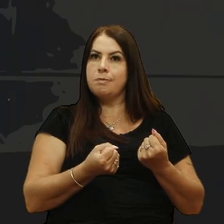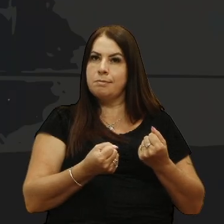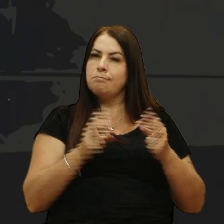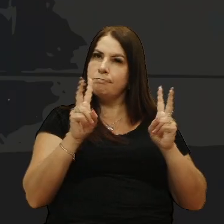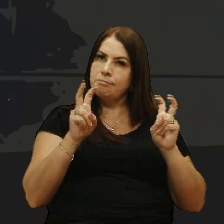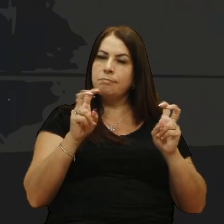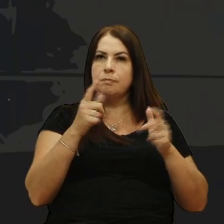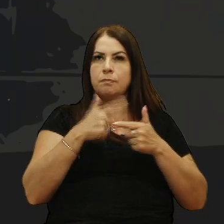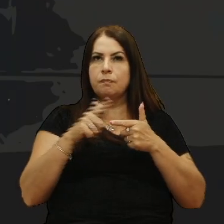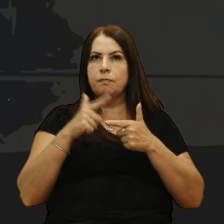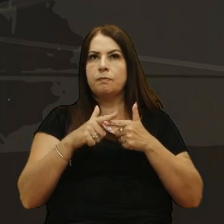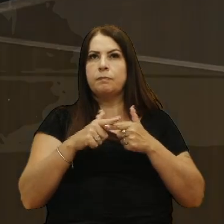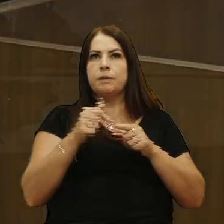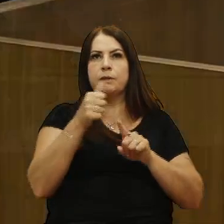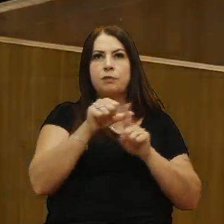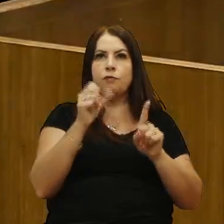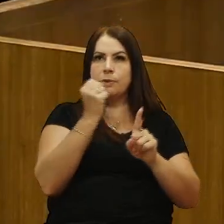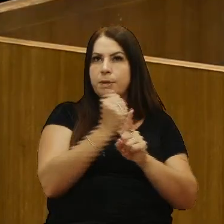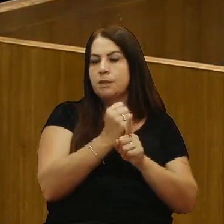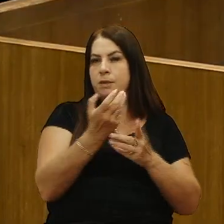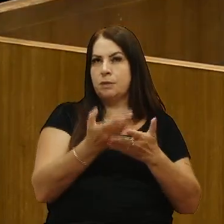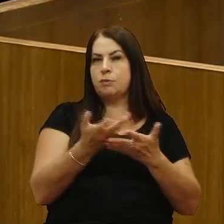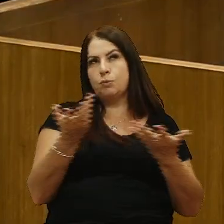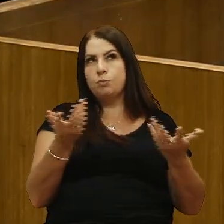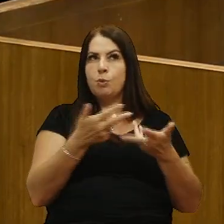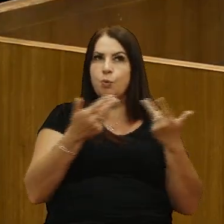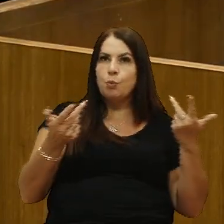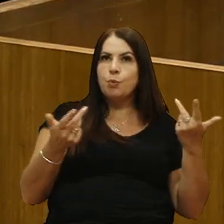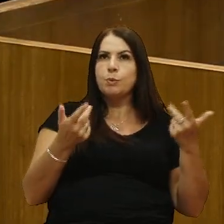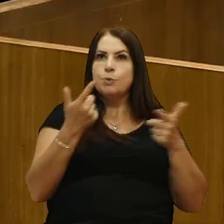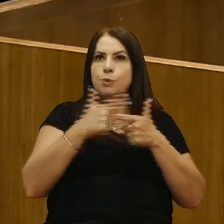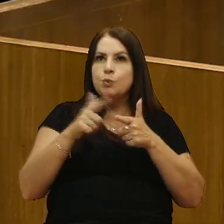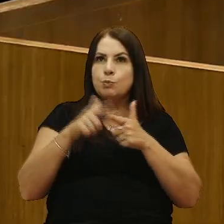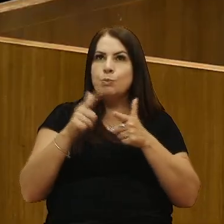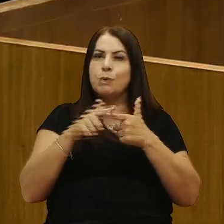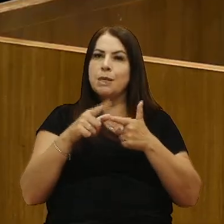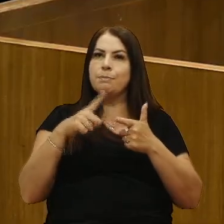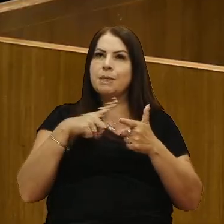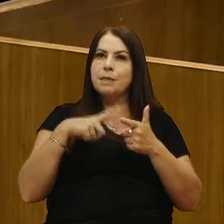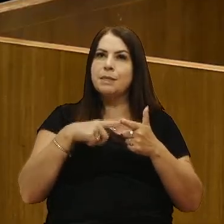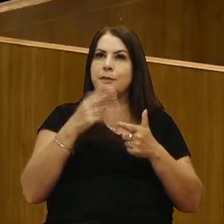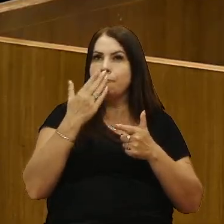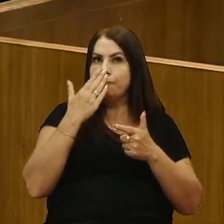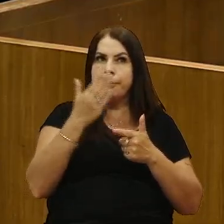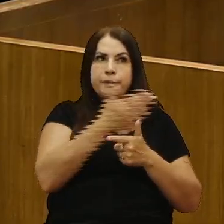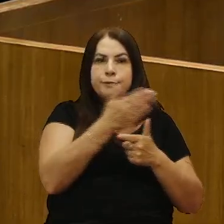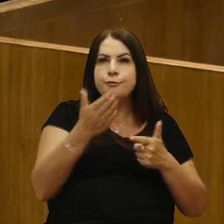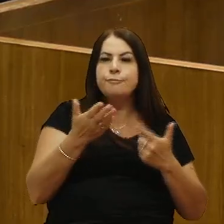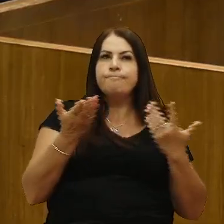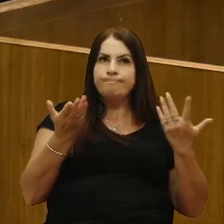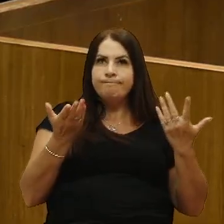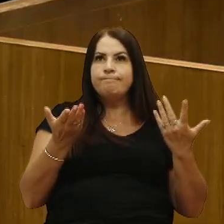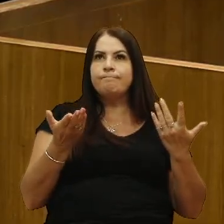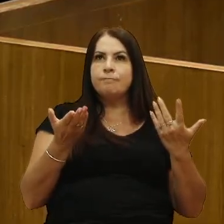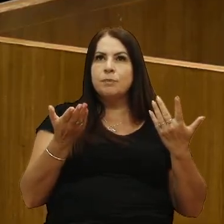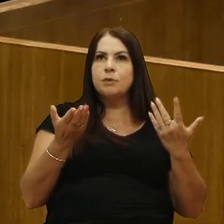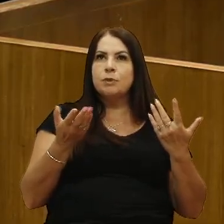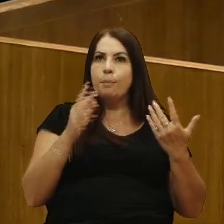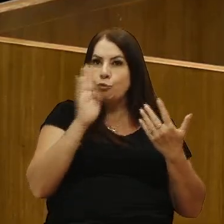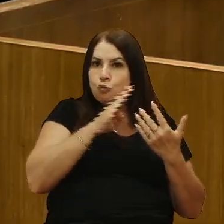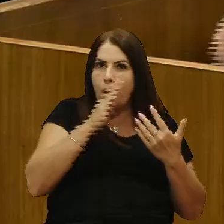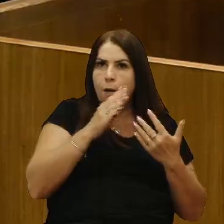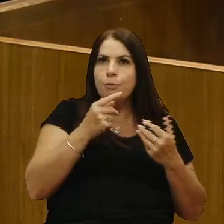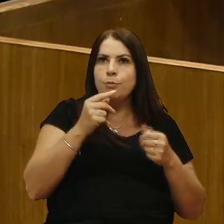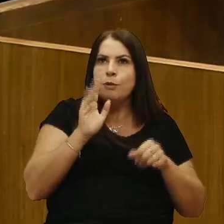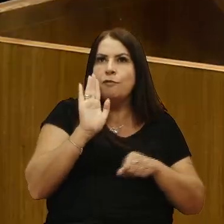esse problema do feminicídio, né, como um problema que deveria ser encarado como uma questão de um estado de emergência, né?